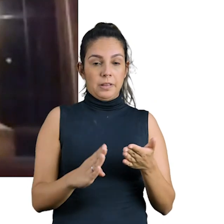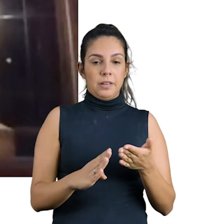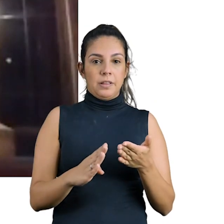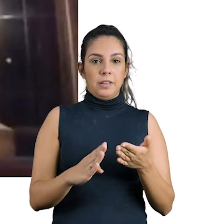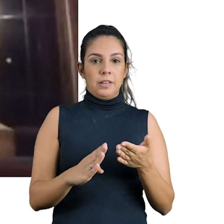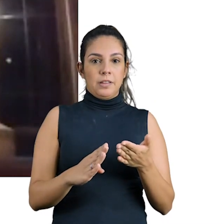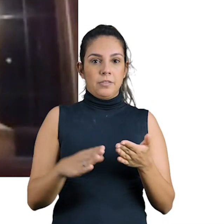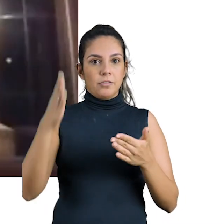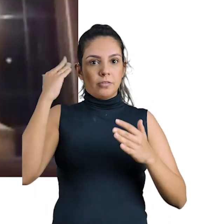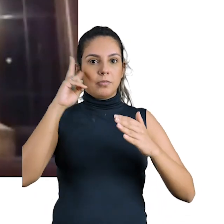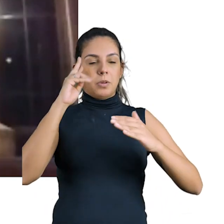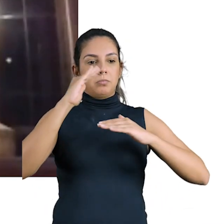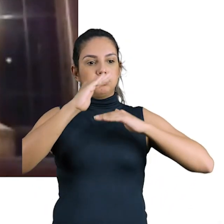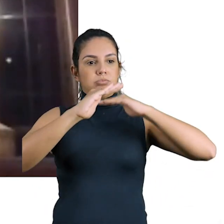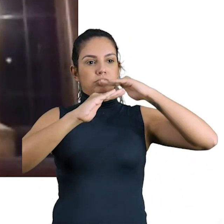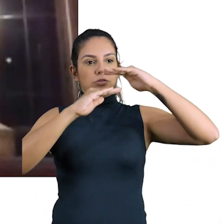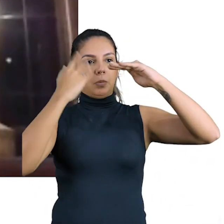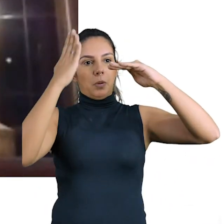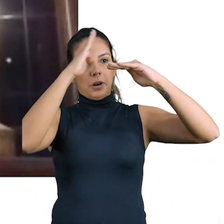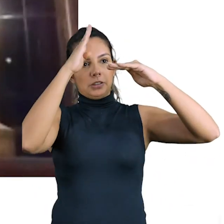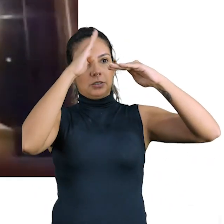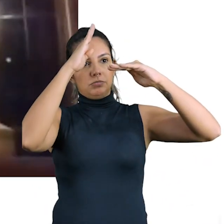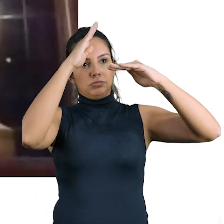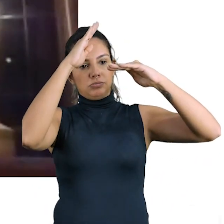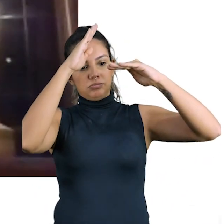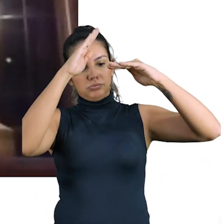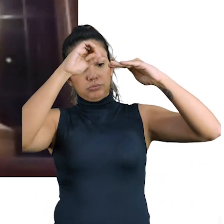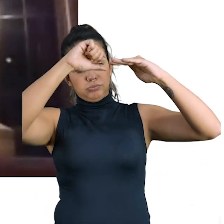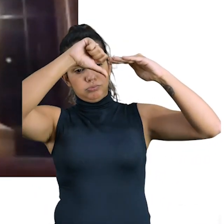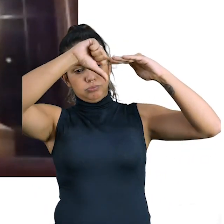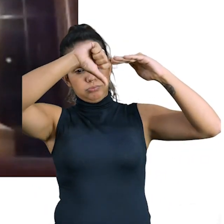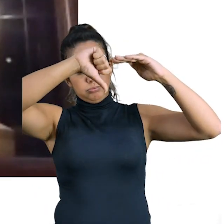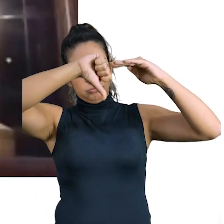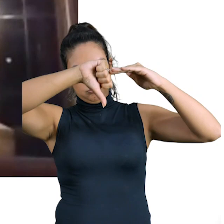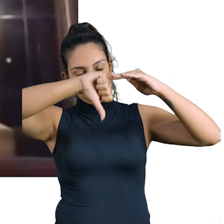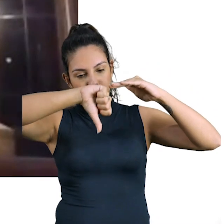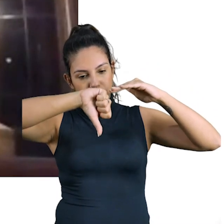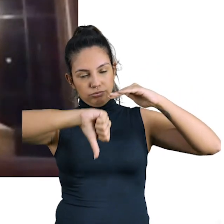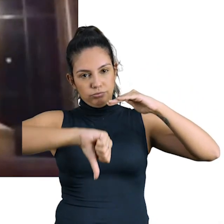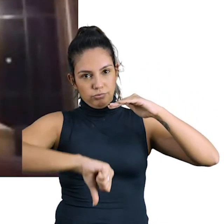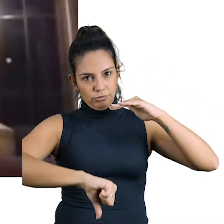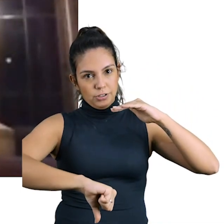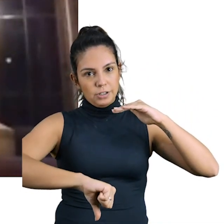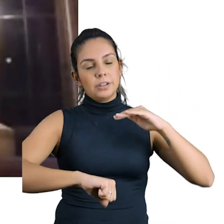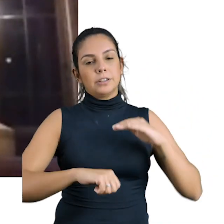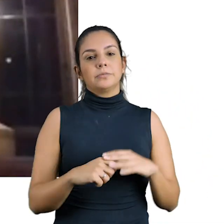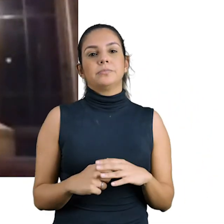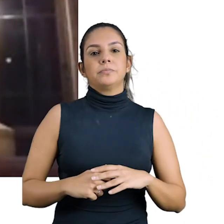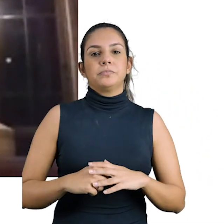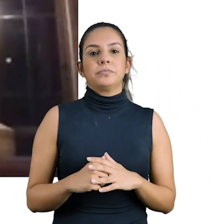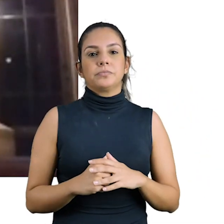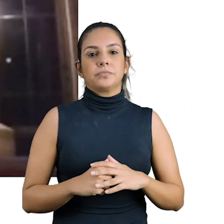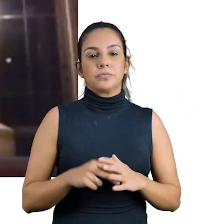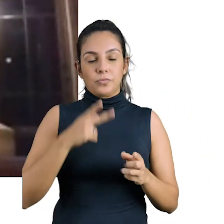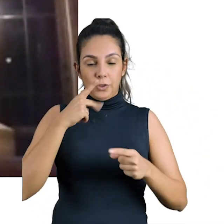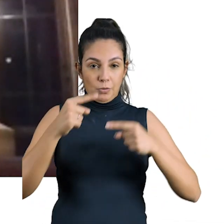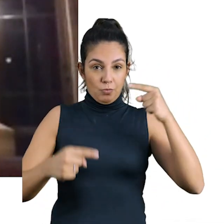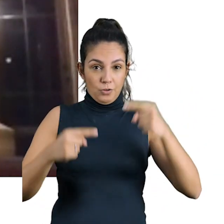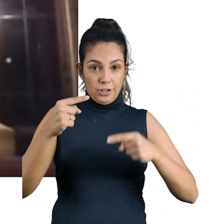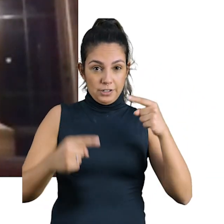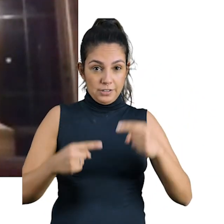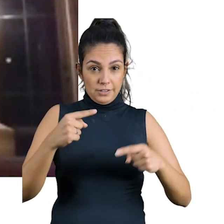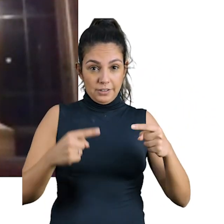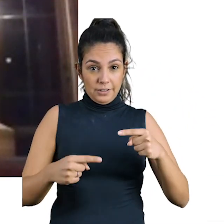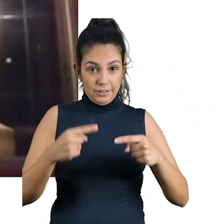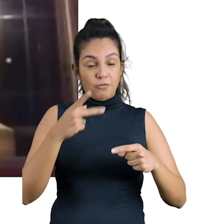aula de história do Brasil porque o Brasil virou a bola da vez e viu o Brasil cair e agora afundar ainda mais, né?